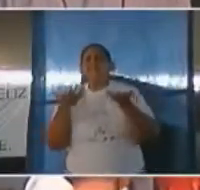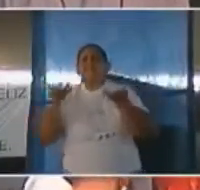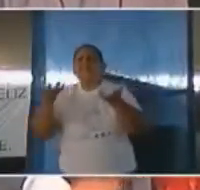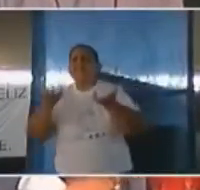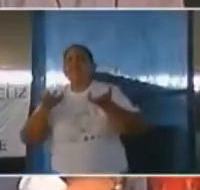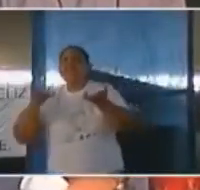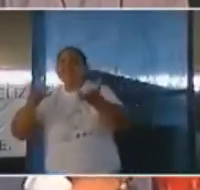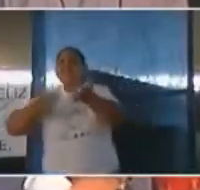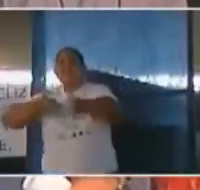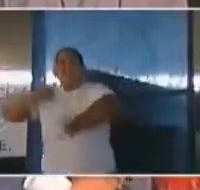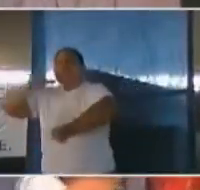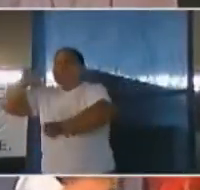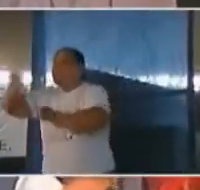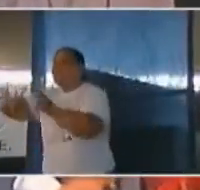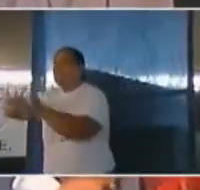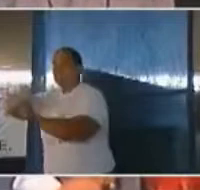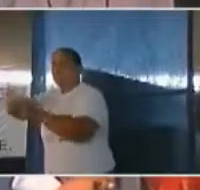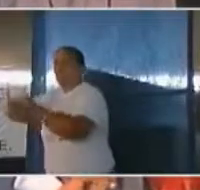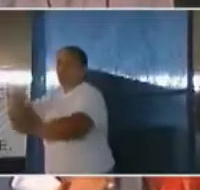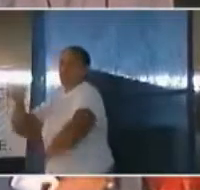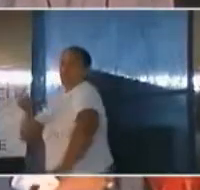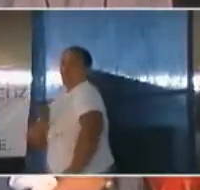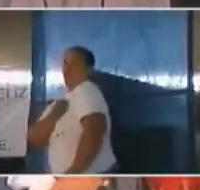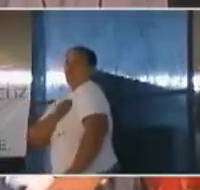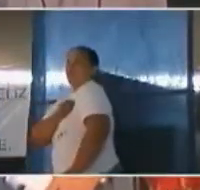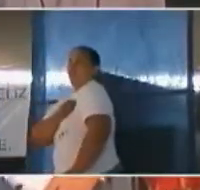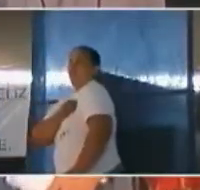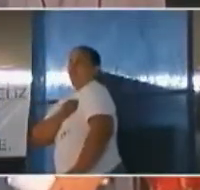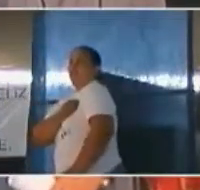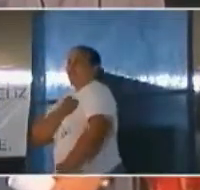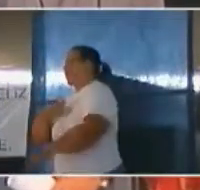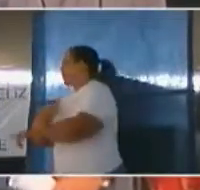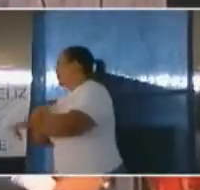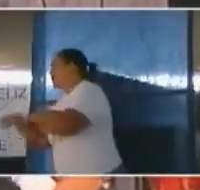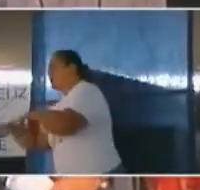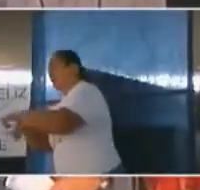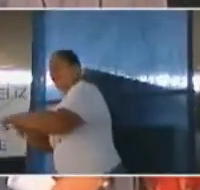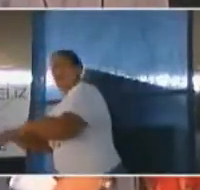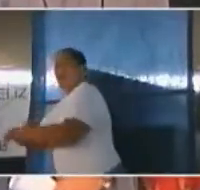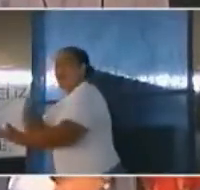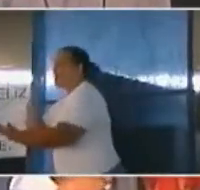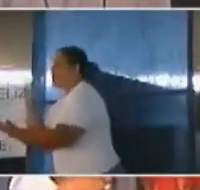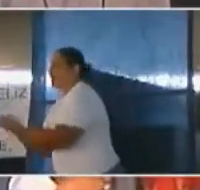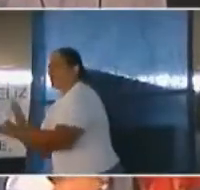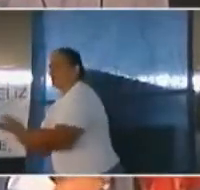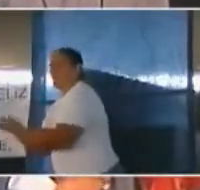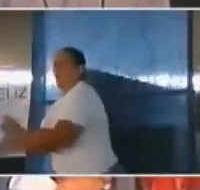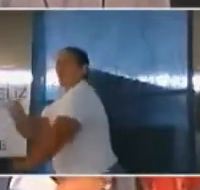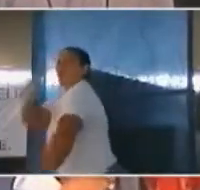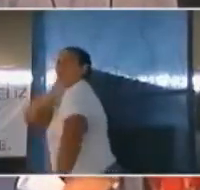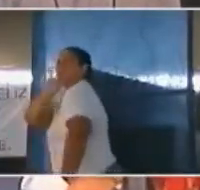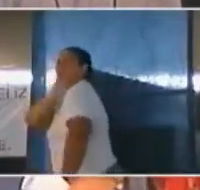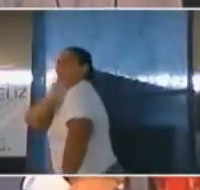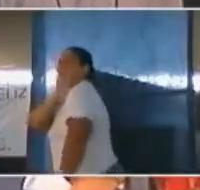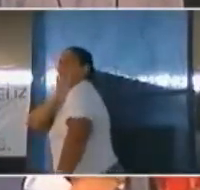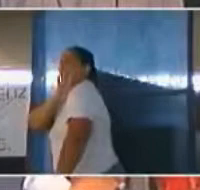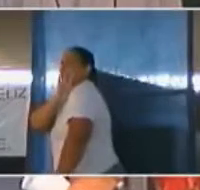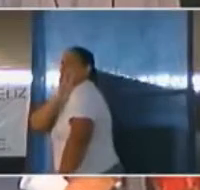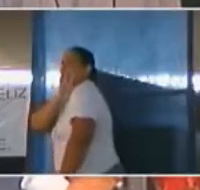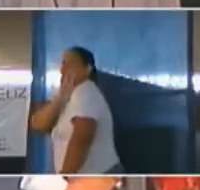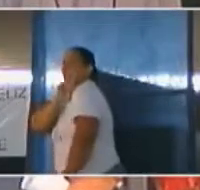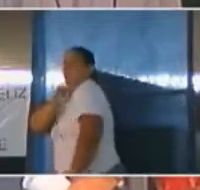a diferença onde eles estão. No seu trabalho, na sua escola, na faculdade. E é esse o